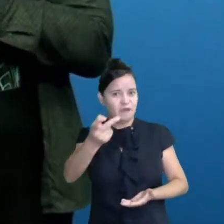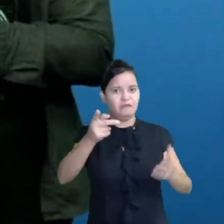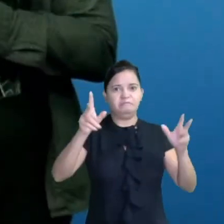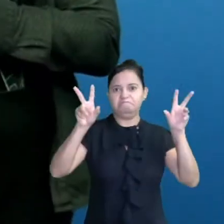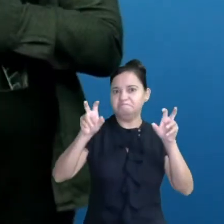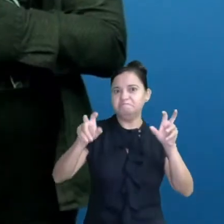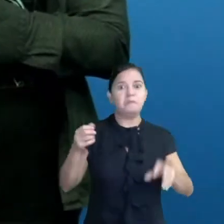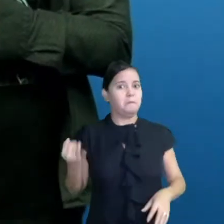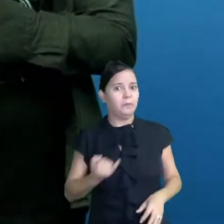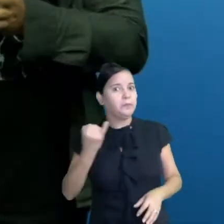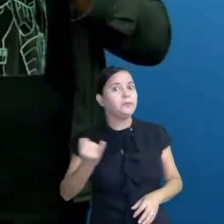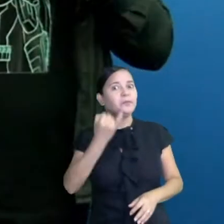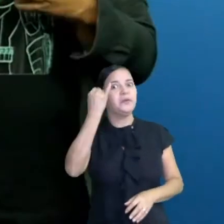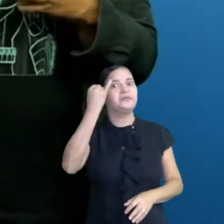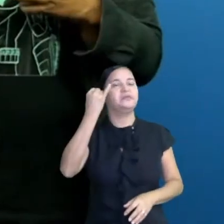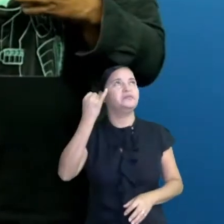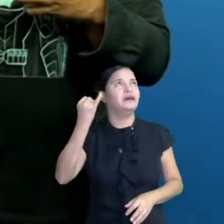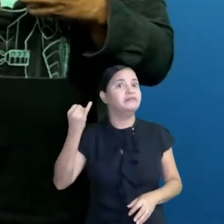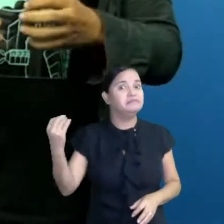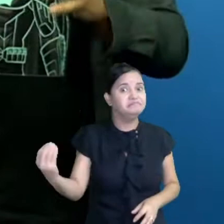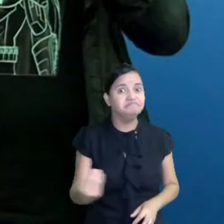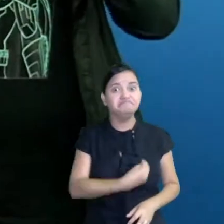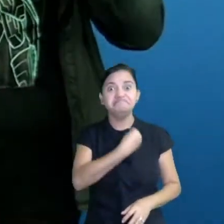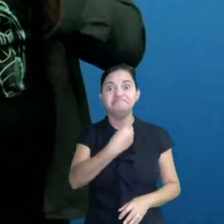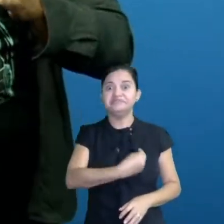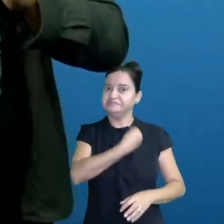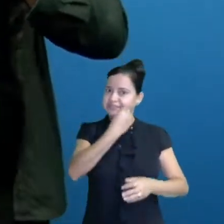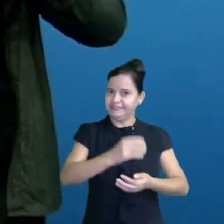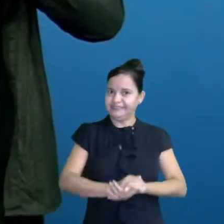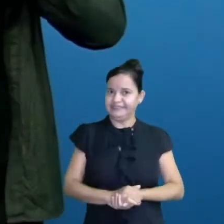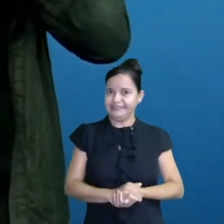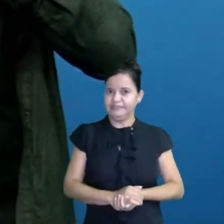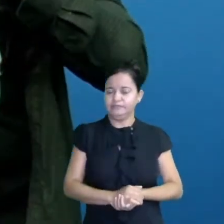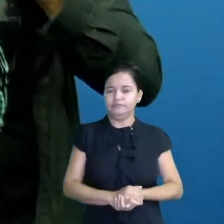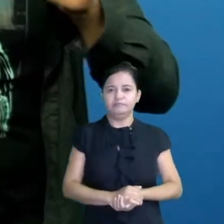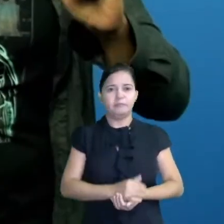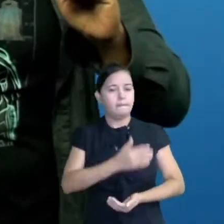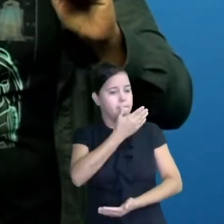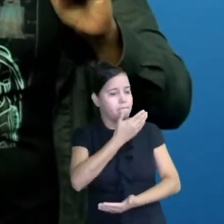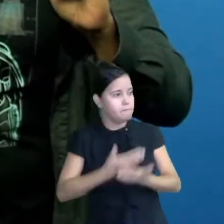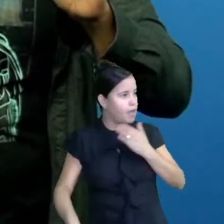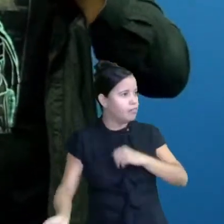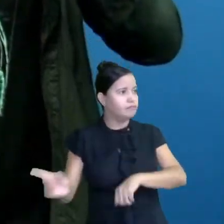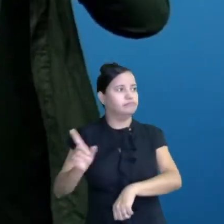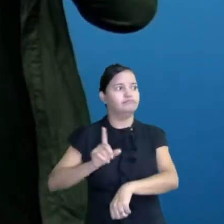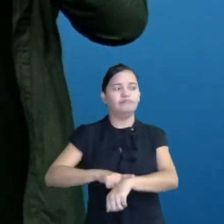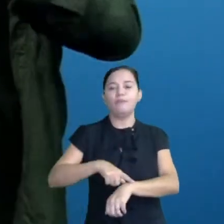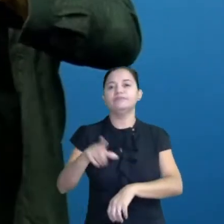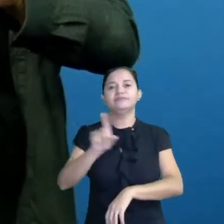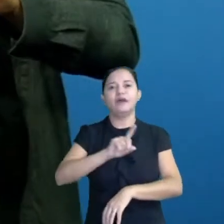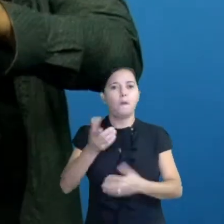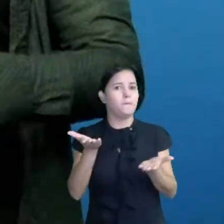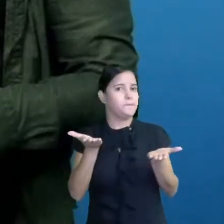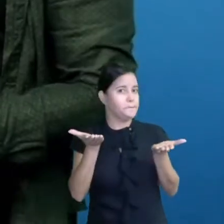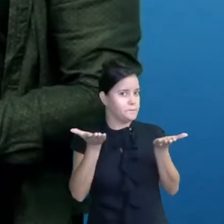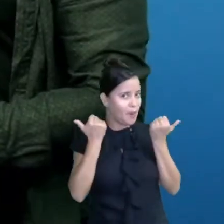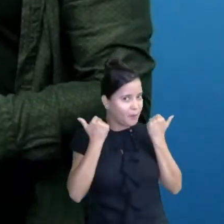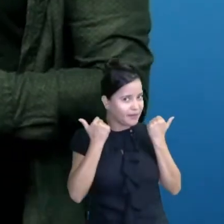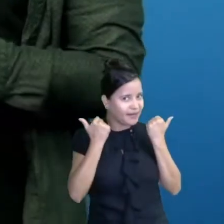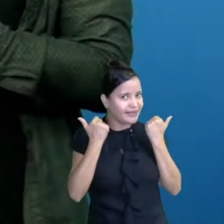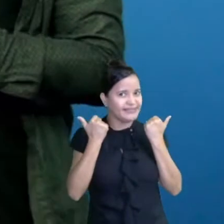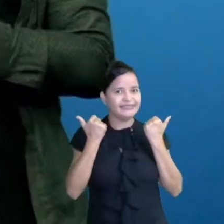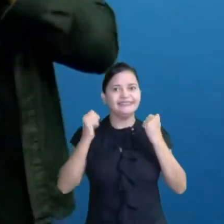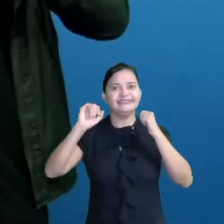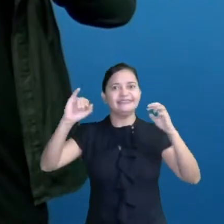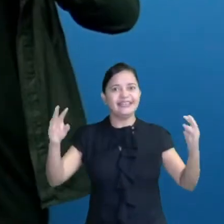uma relevância gigantesca para a nossa vida. Então, produção, para que a gente não perca muito tempo, vamos lá nesse momento colocar o